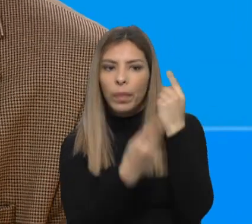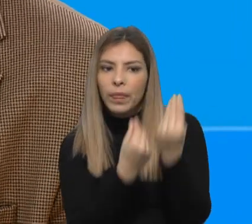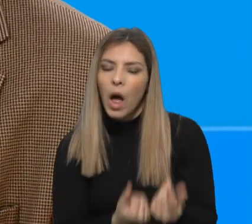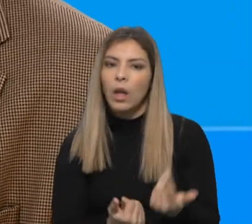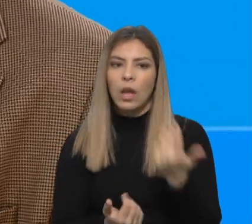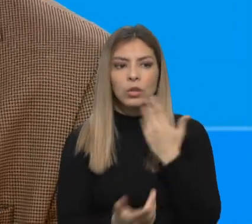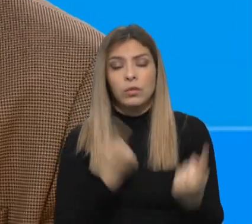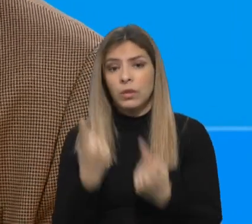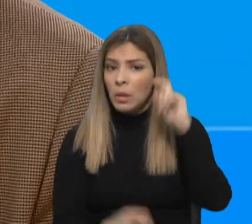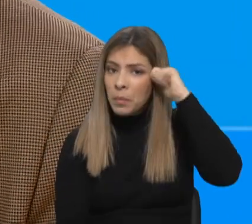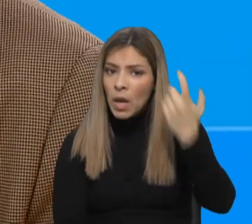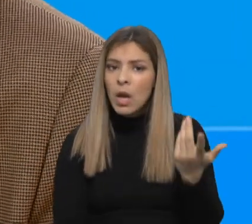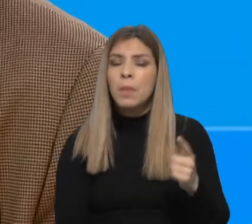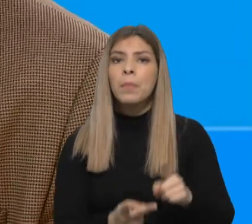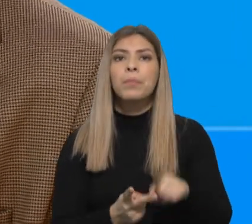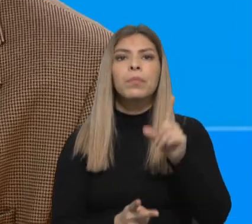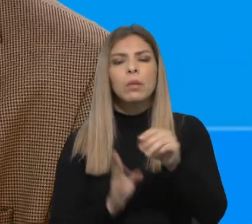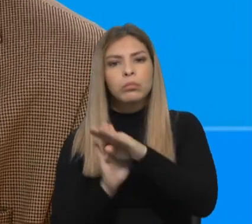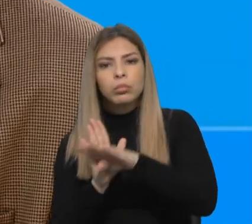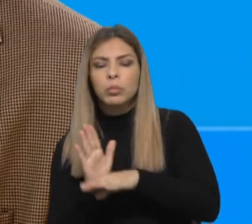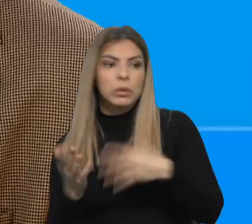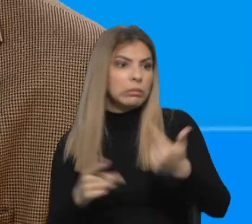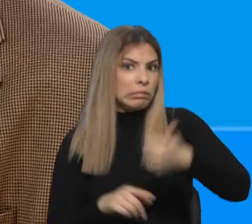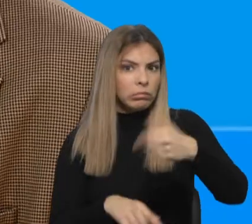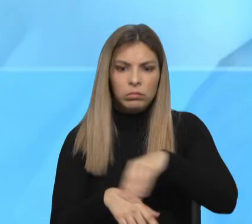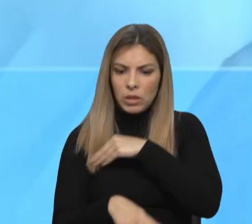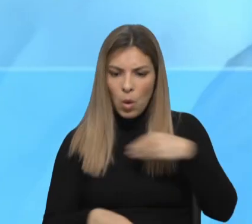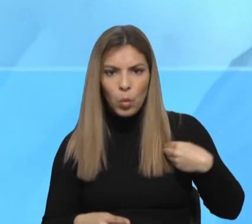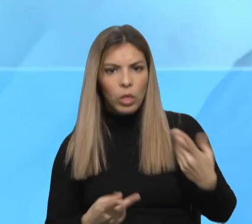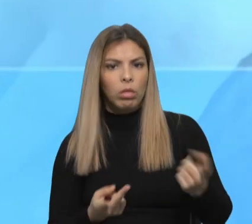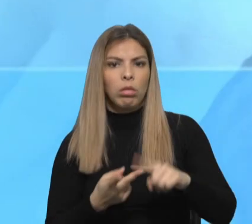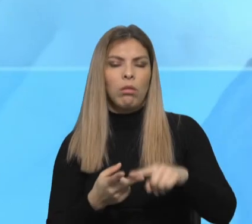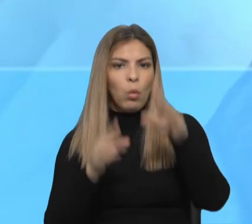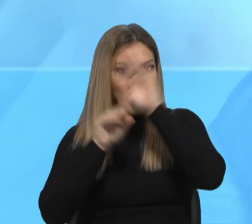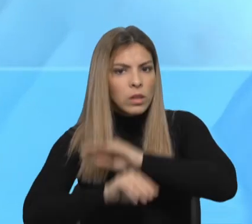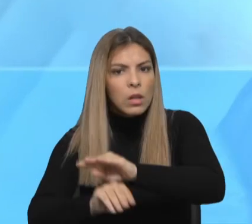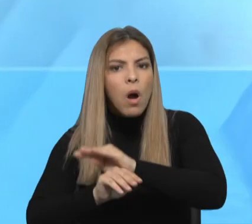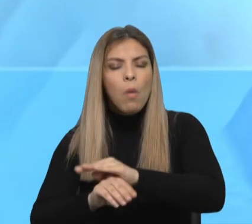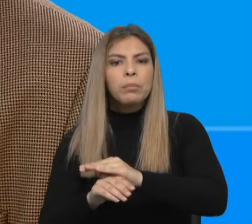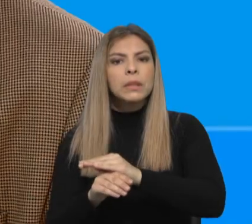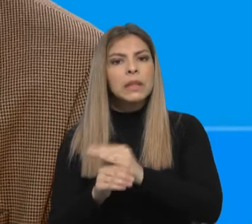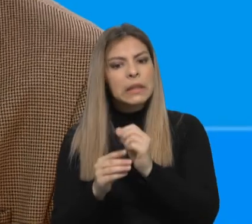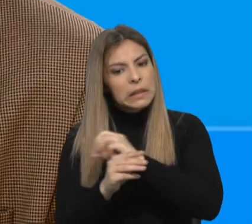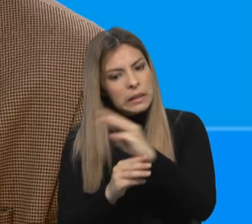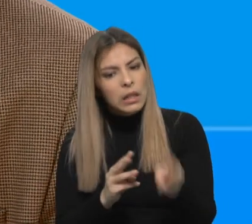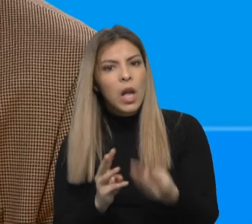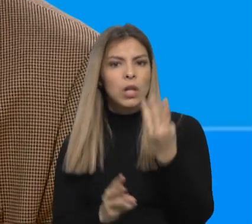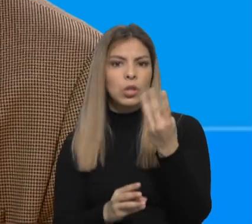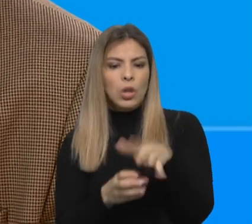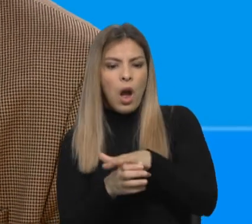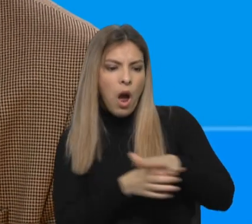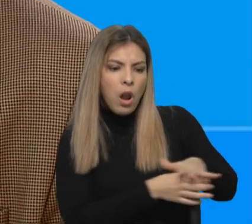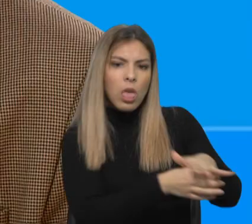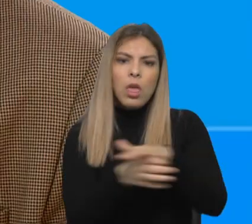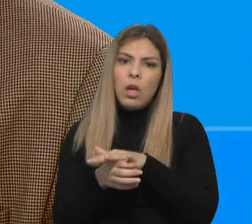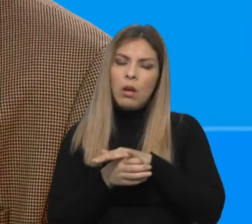em relação a programas fundamentais como a saúde, como a educação, e essas são matérias que deveriam reunir um grande consenso, porque são matérias